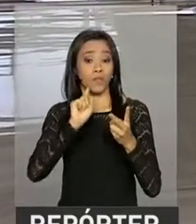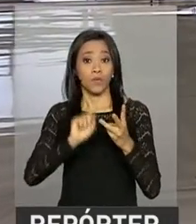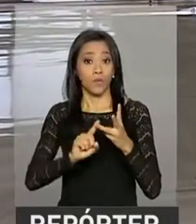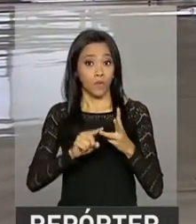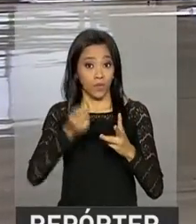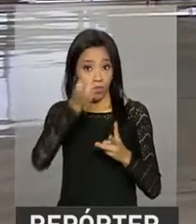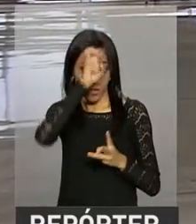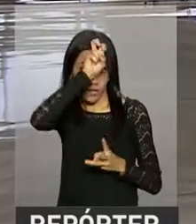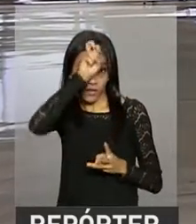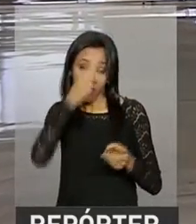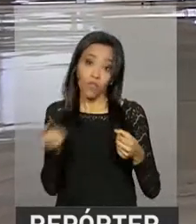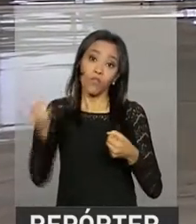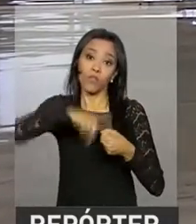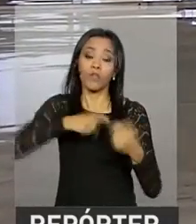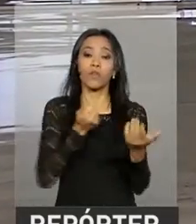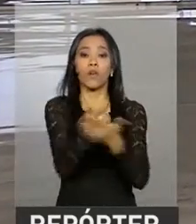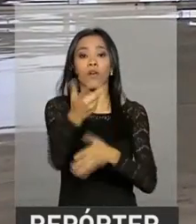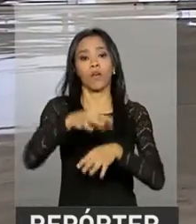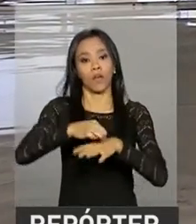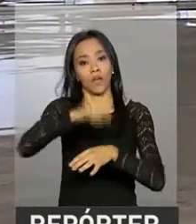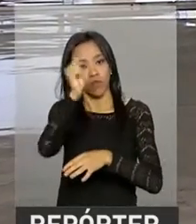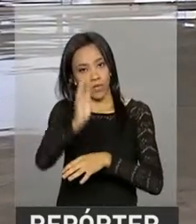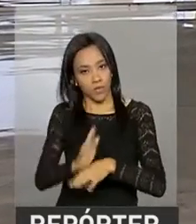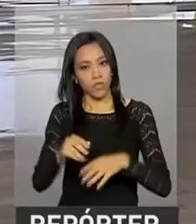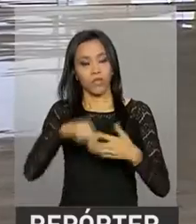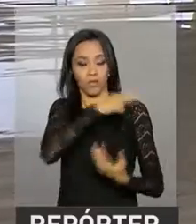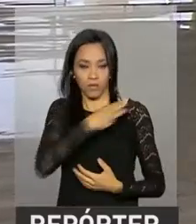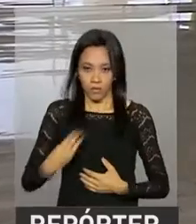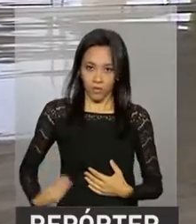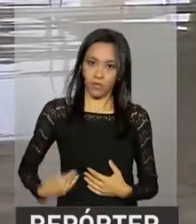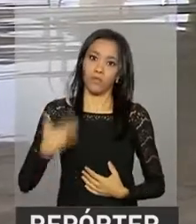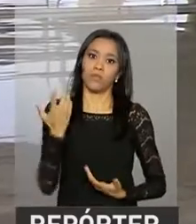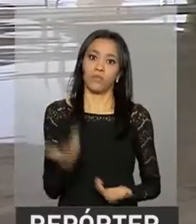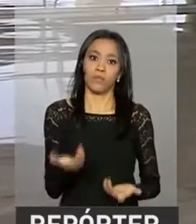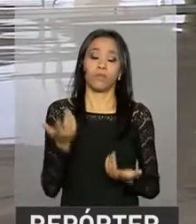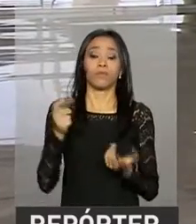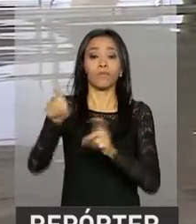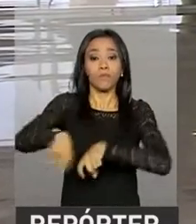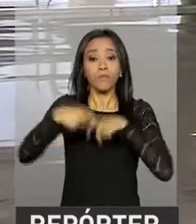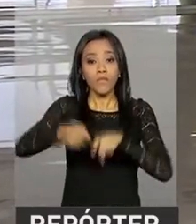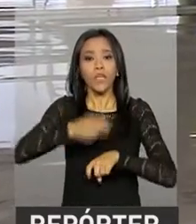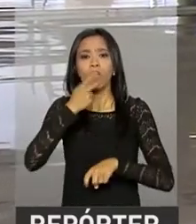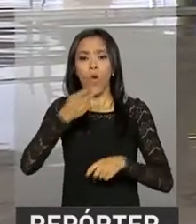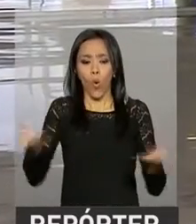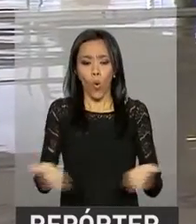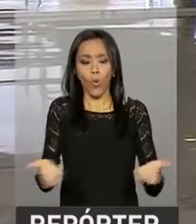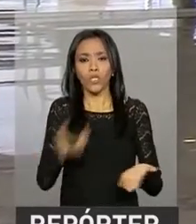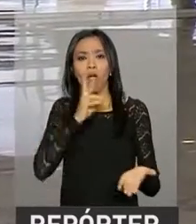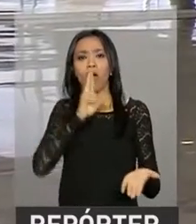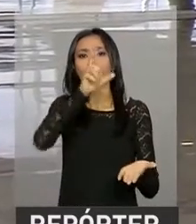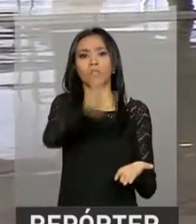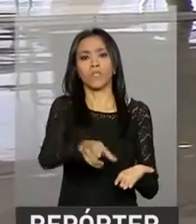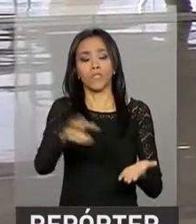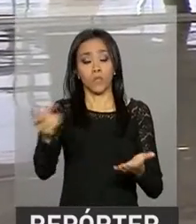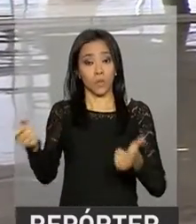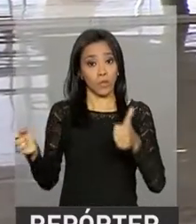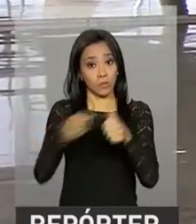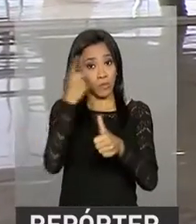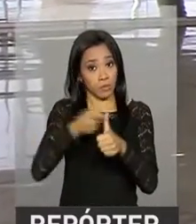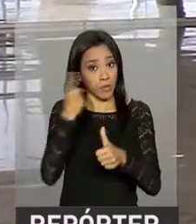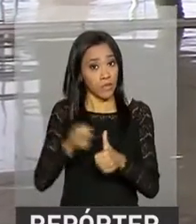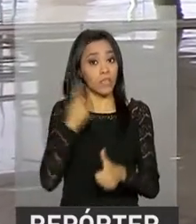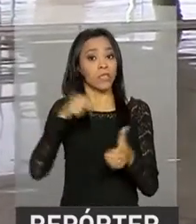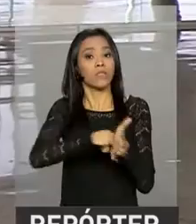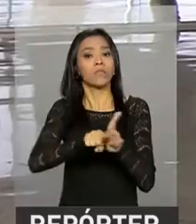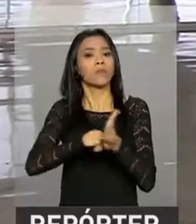do brasil o ministro da agricultura blairo maggi deve anunciar hoje os primeiros resultados da força tarefa que investiga